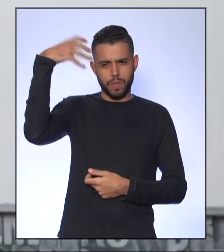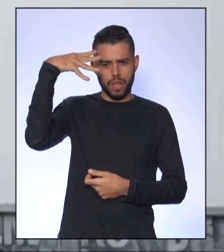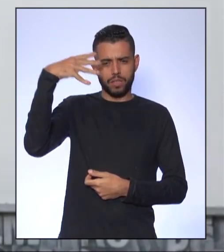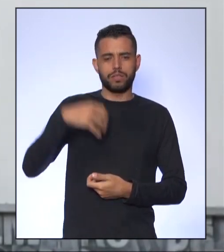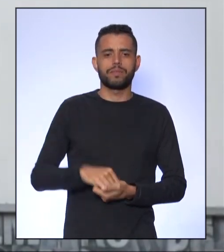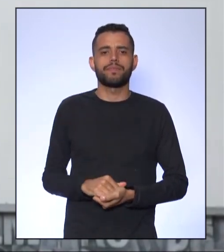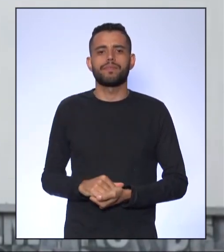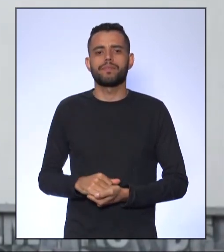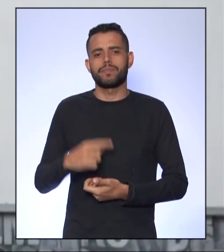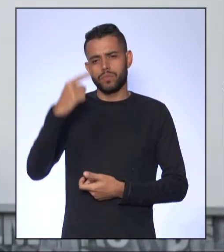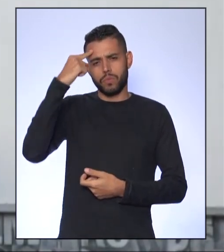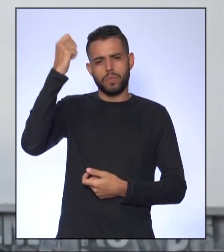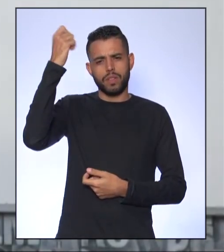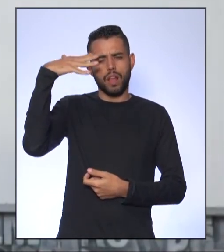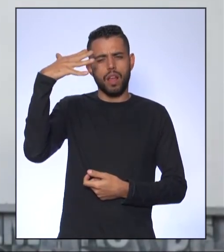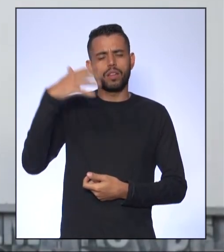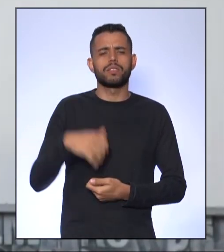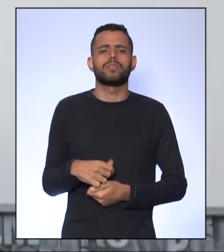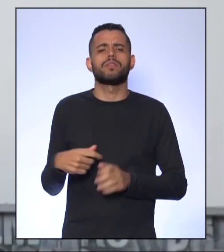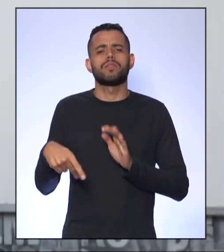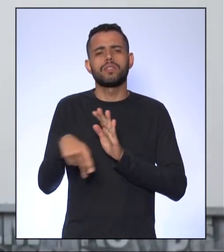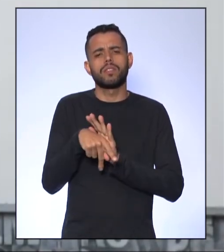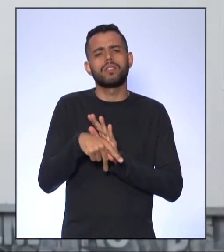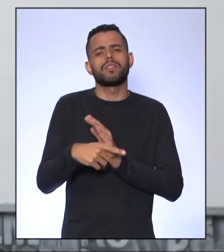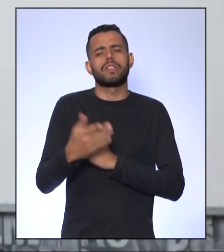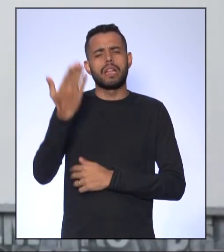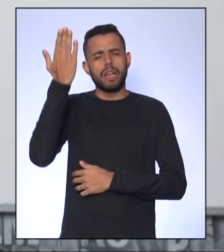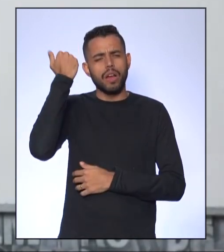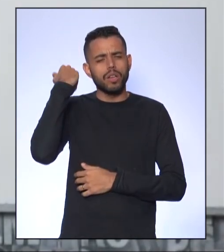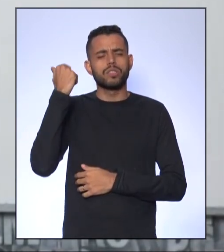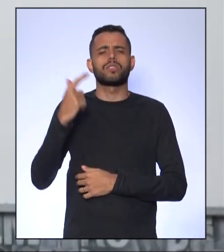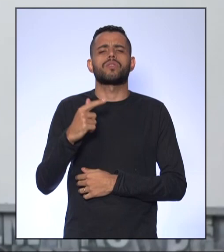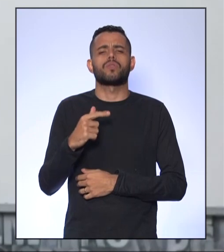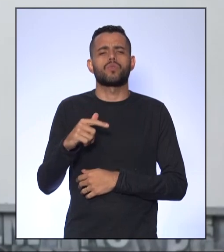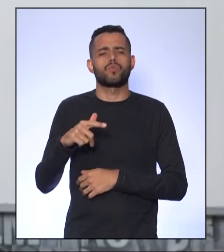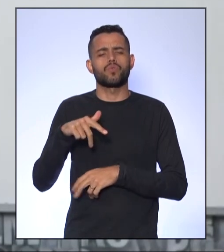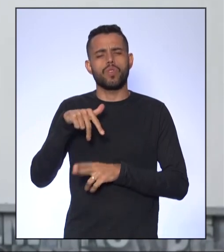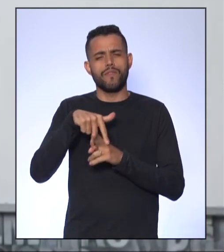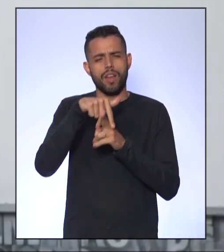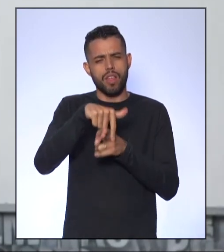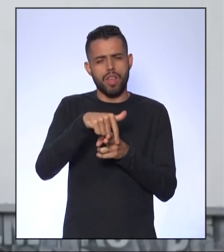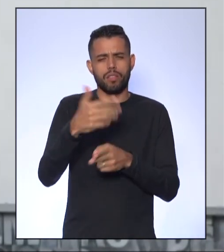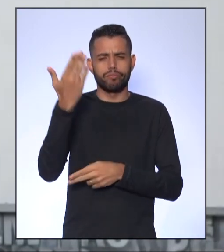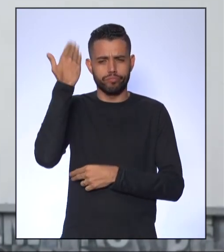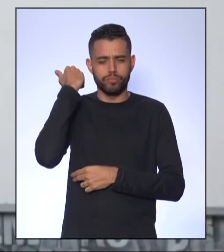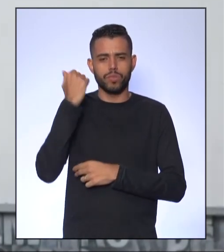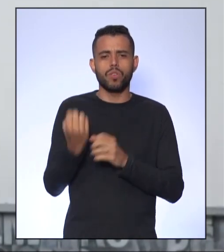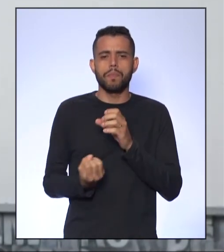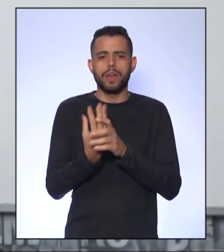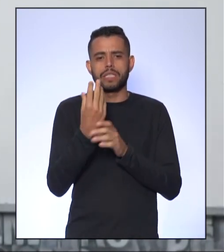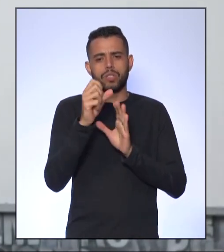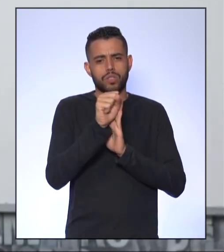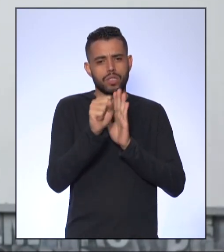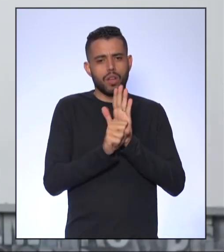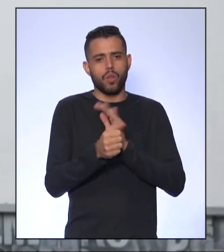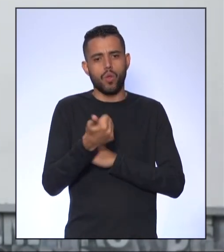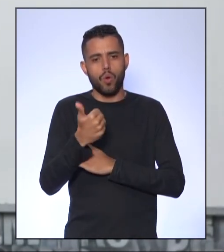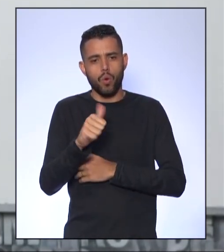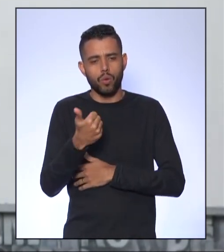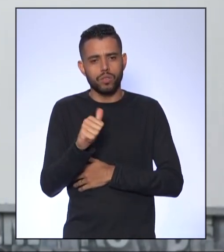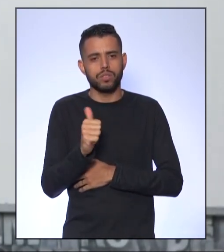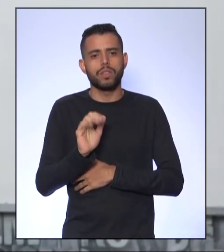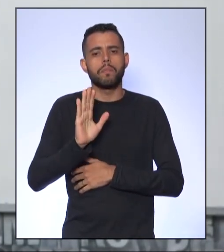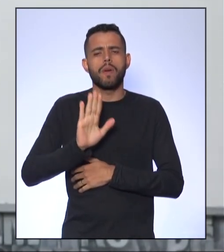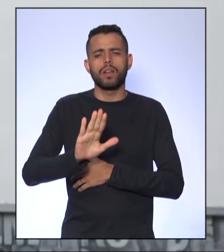corrente Illuminati vinculada à Ordem dos Cavaleiros Templários e tudo mais, nasce no século XI de forma definitiva, mas eles já aconteciam